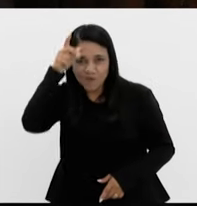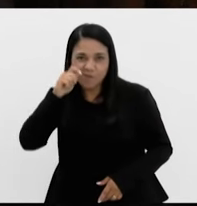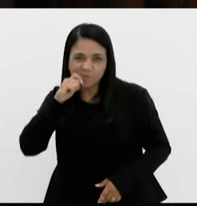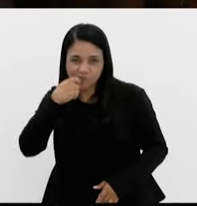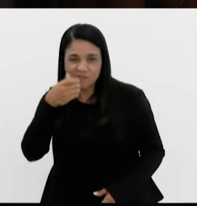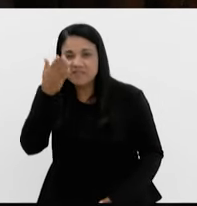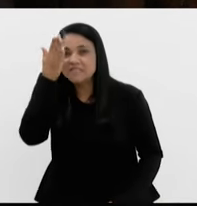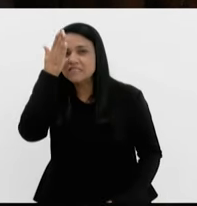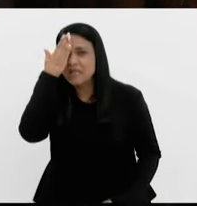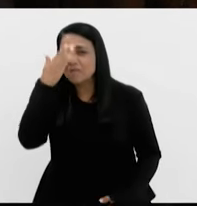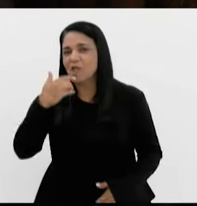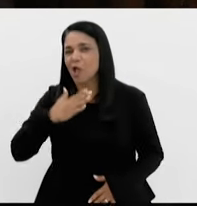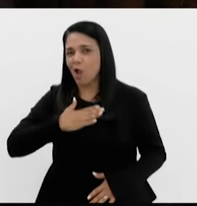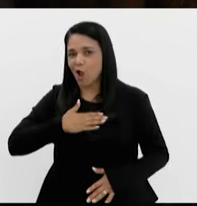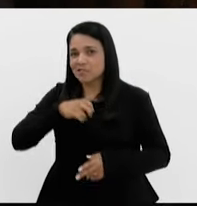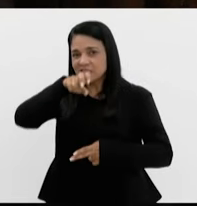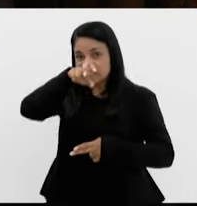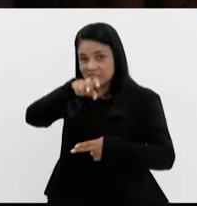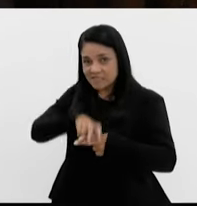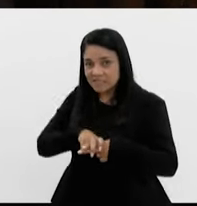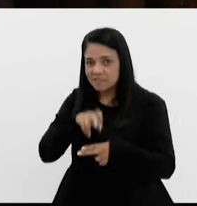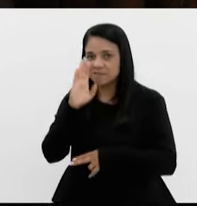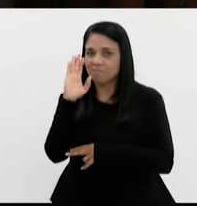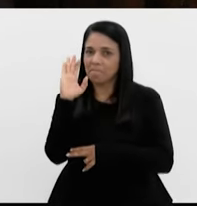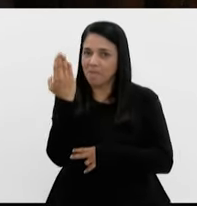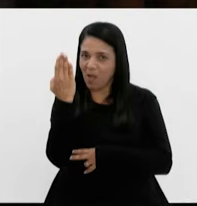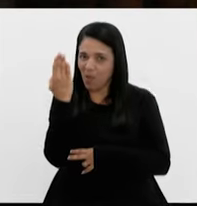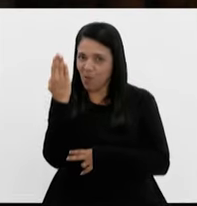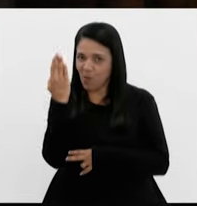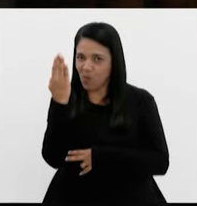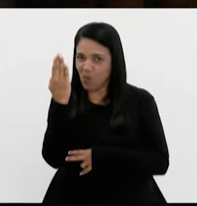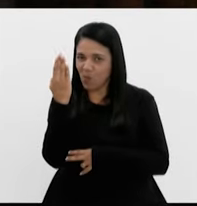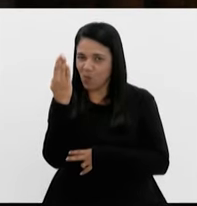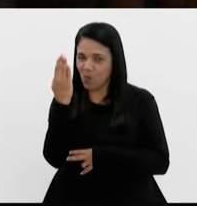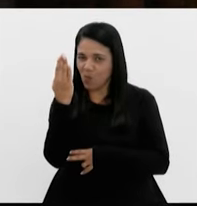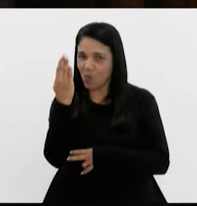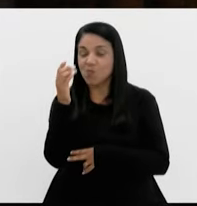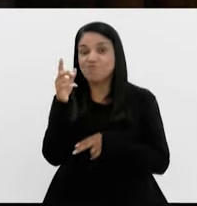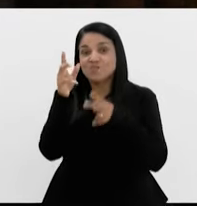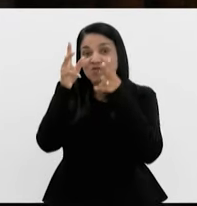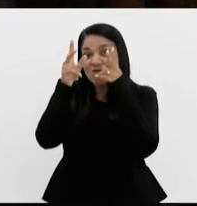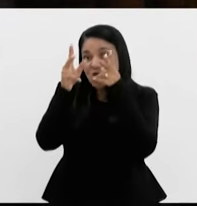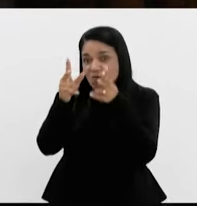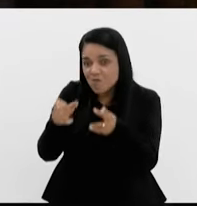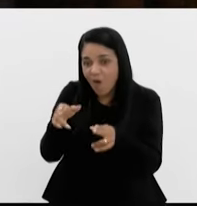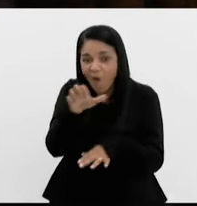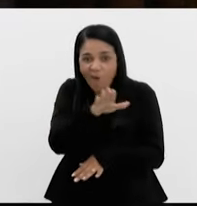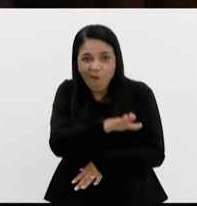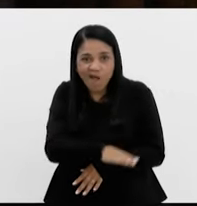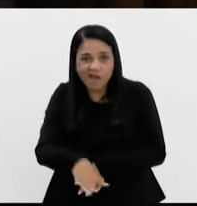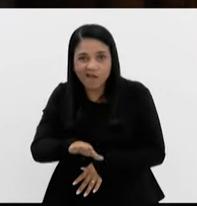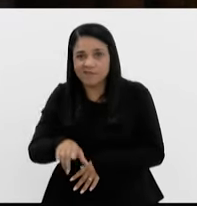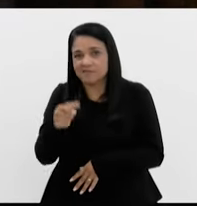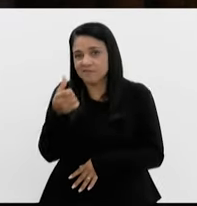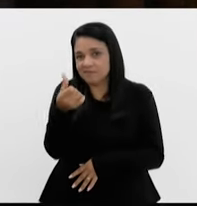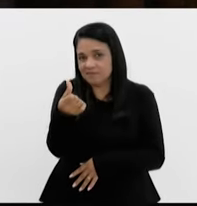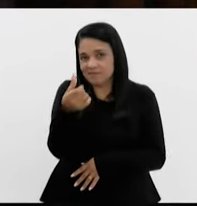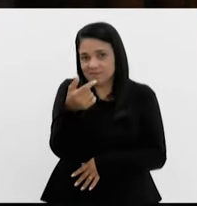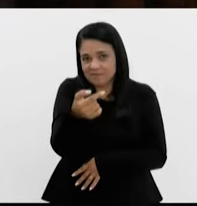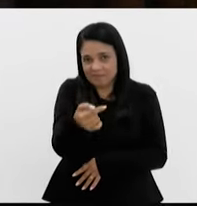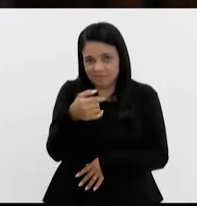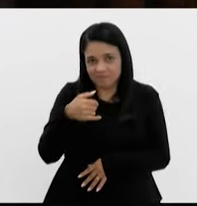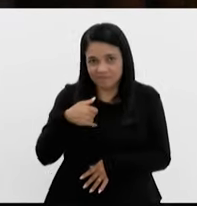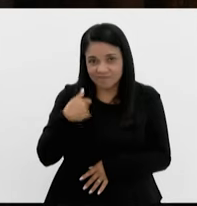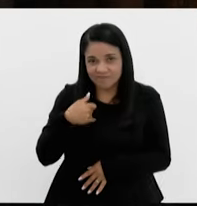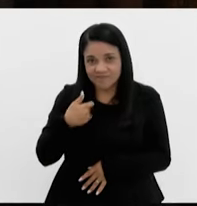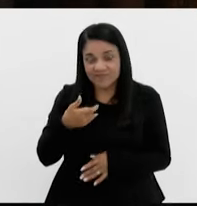sentar no pau e fizeram a mesma coisa com as crianças de seis de 7 anos de idade botando crianças